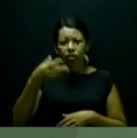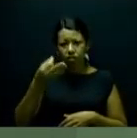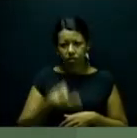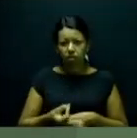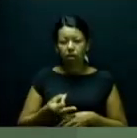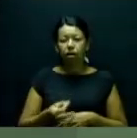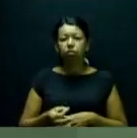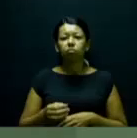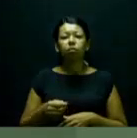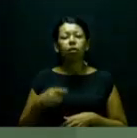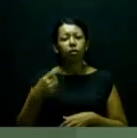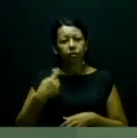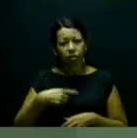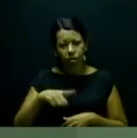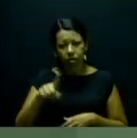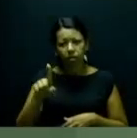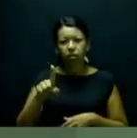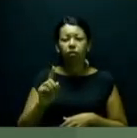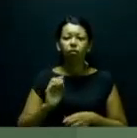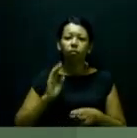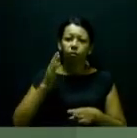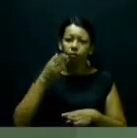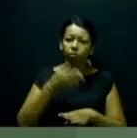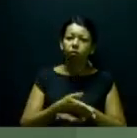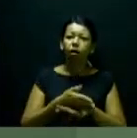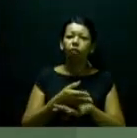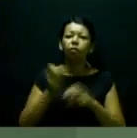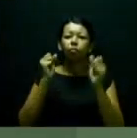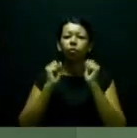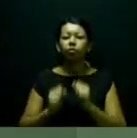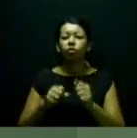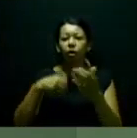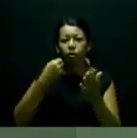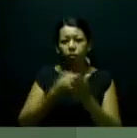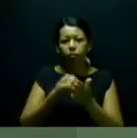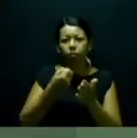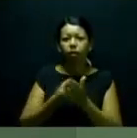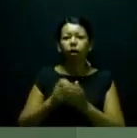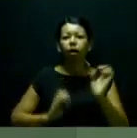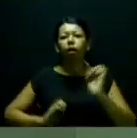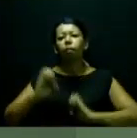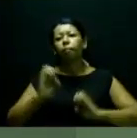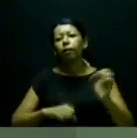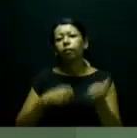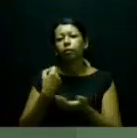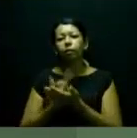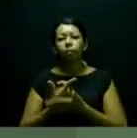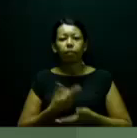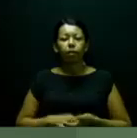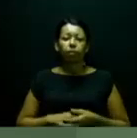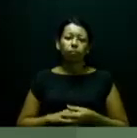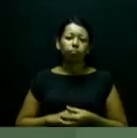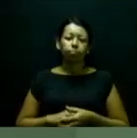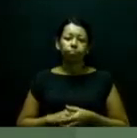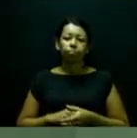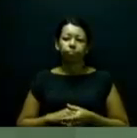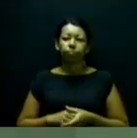corretamente, aí sim você poderia ter interferência para poder obrigar a empresa a pagar. Então é isso que acontece, presidente.